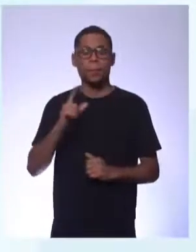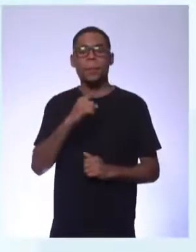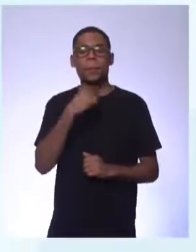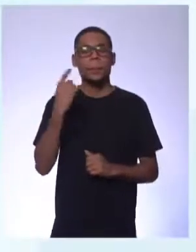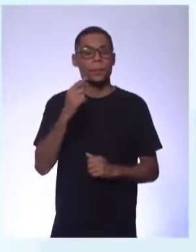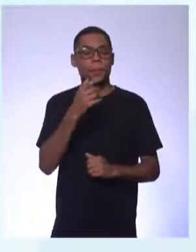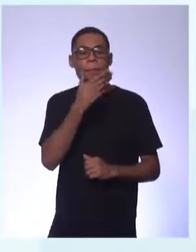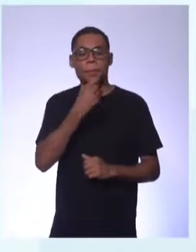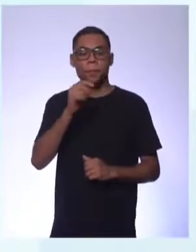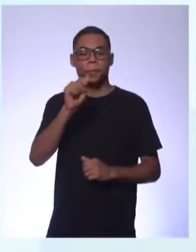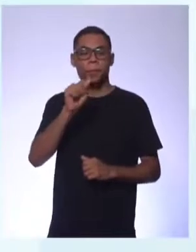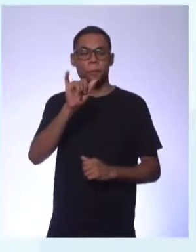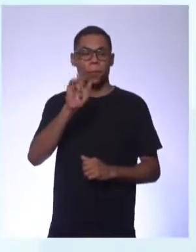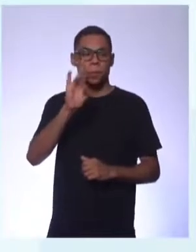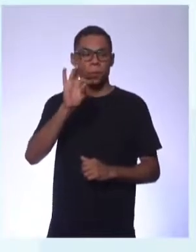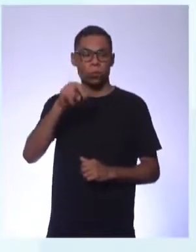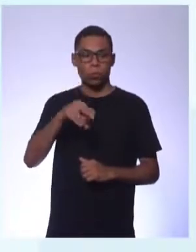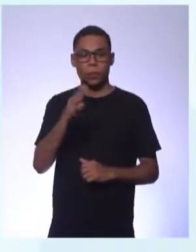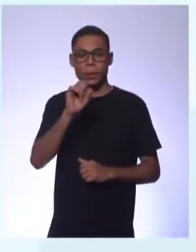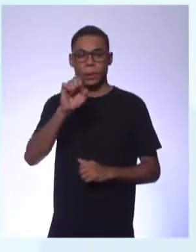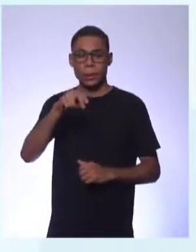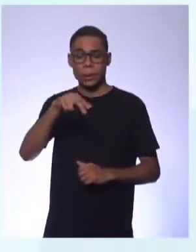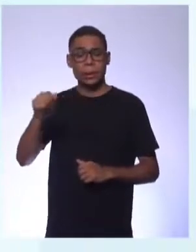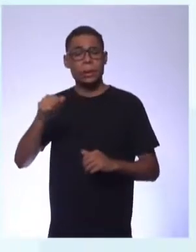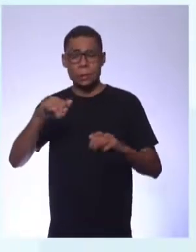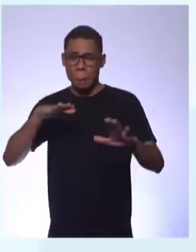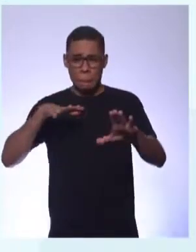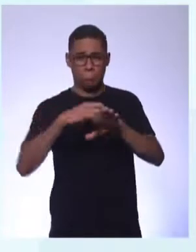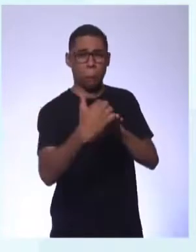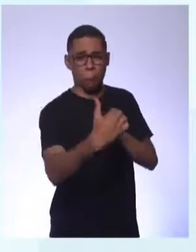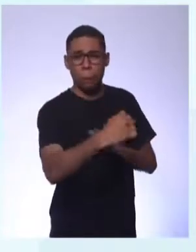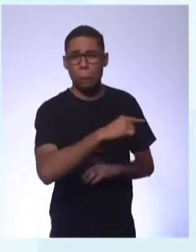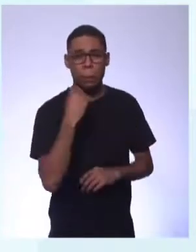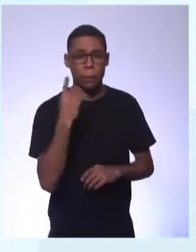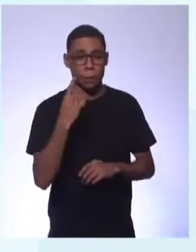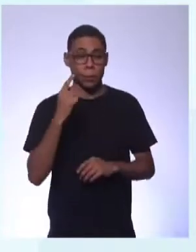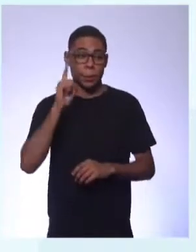Senna. A morte de Ayrton Senna é um fato histórico. No dia 1º de maio de